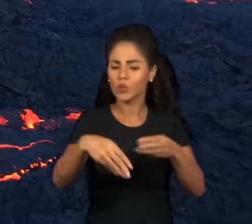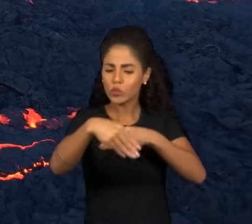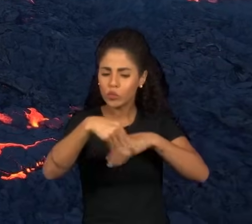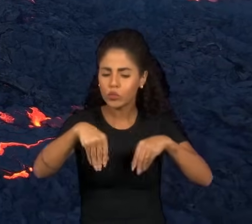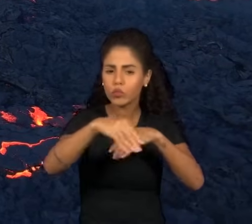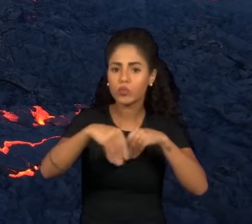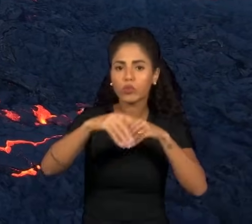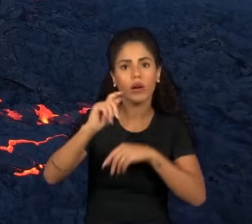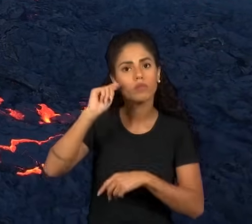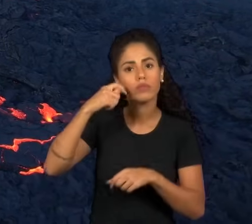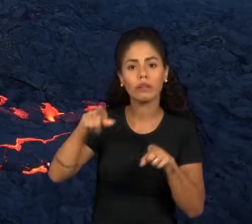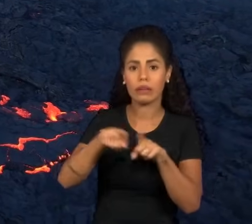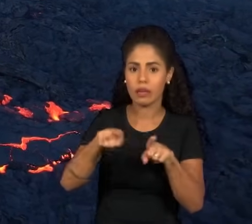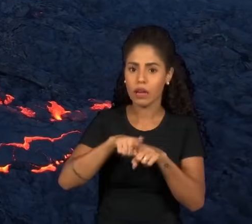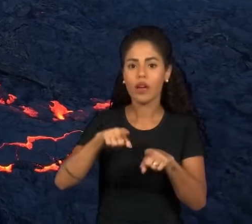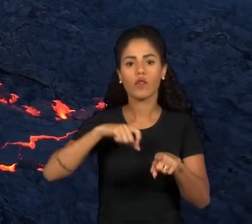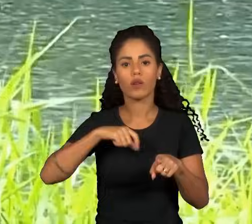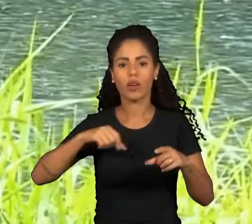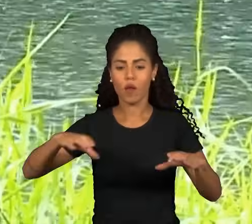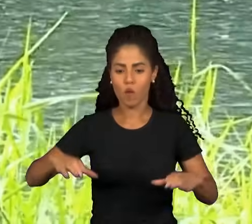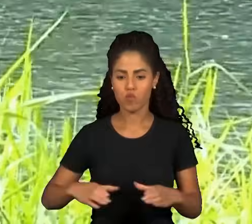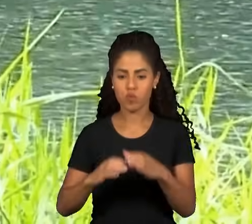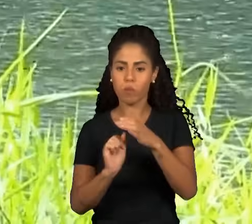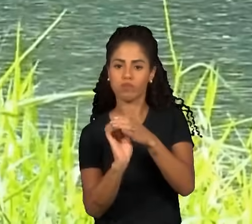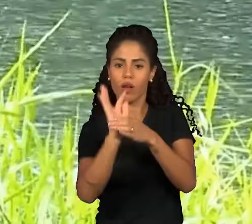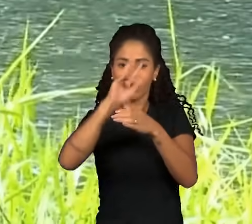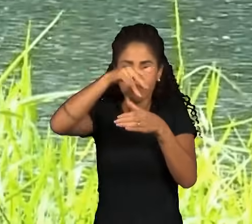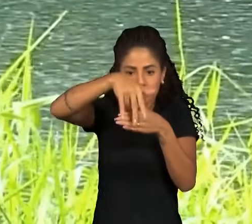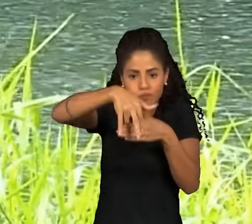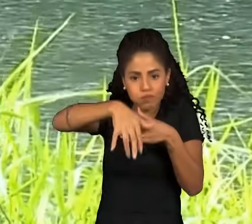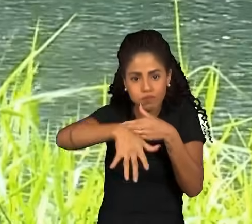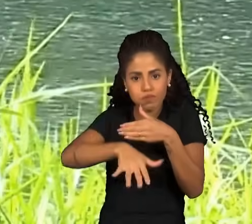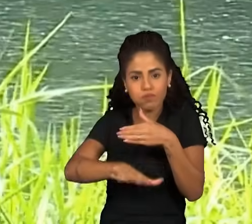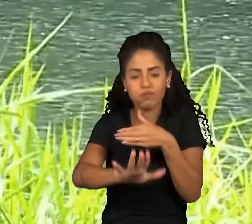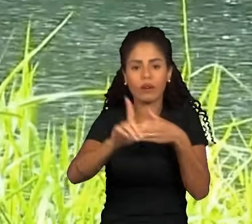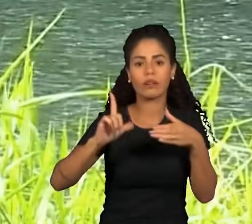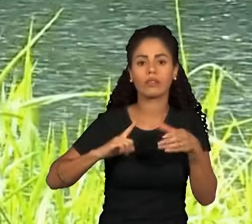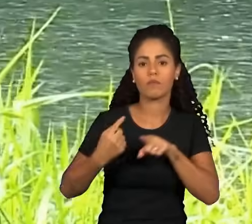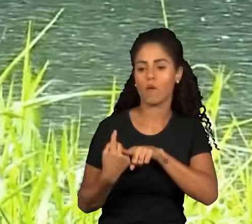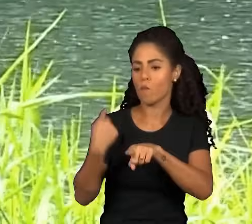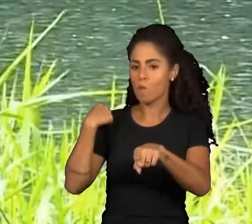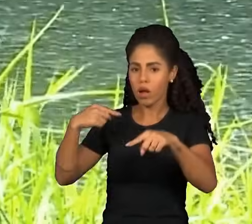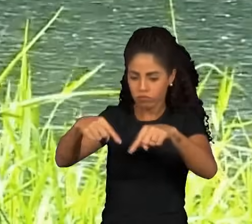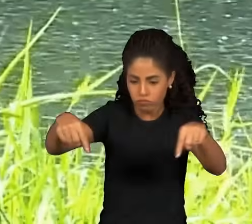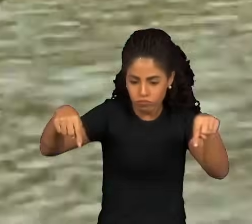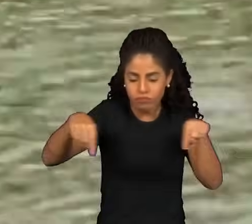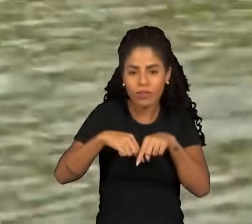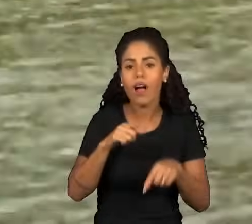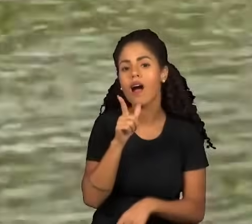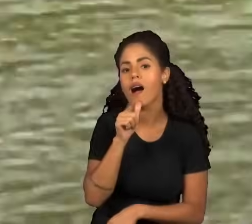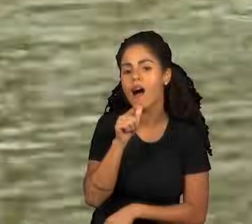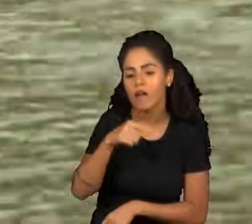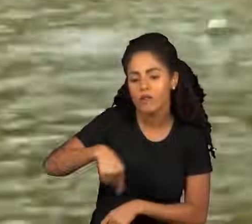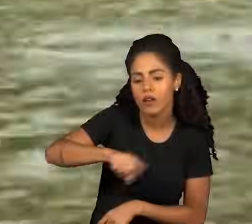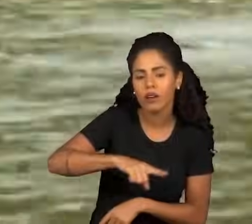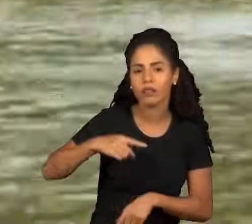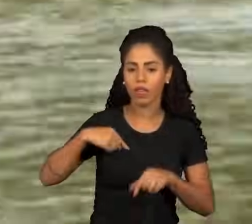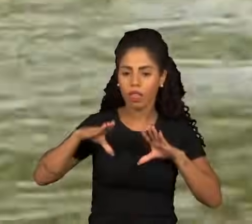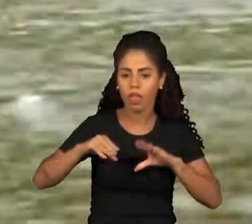por depósitos de cinzas de vulcões e matéria orgânica de antigos lagos, sem qualquer interferência